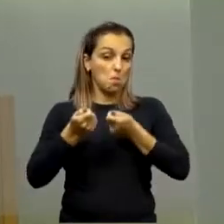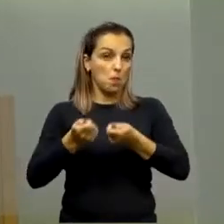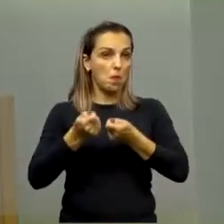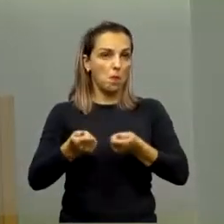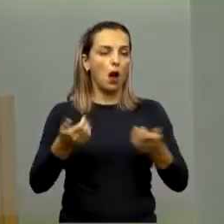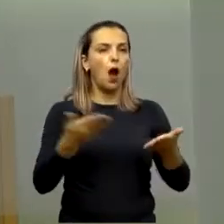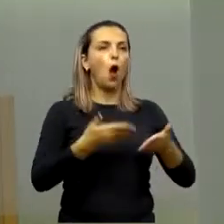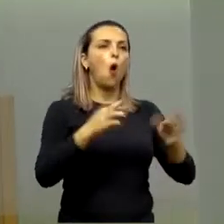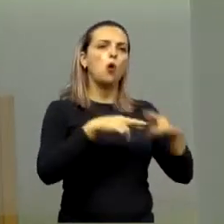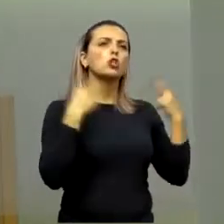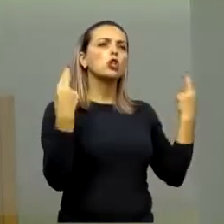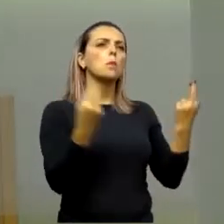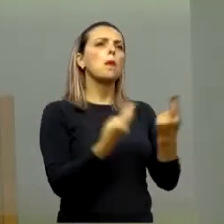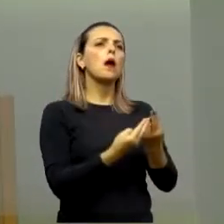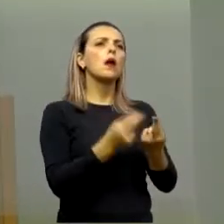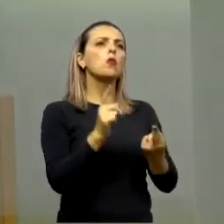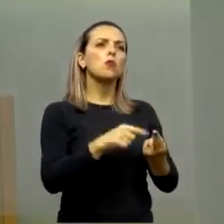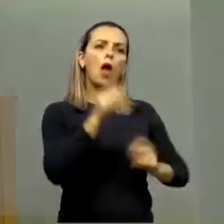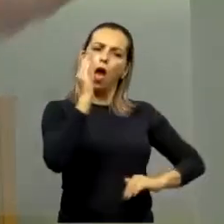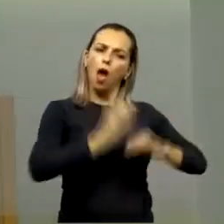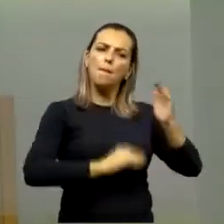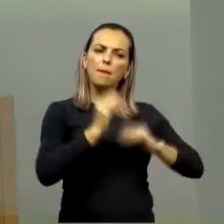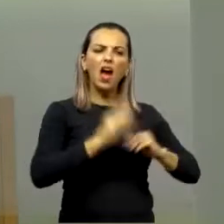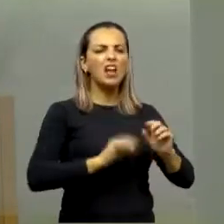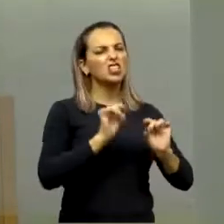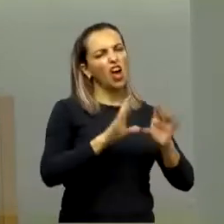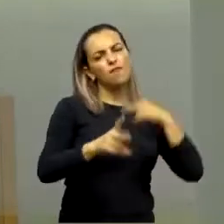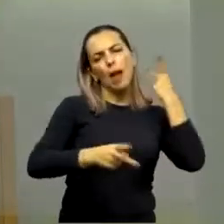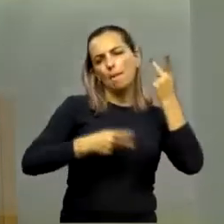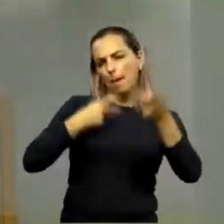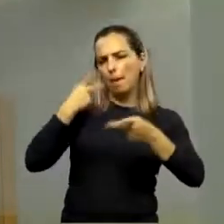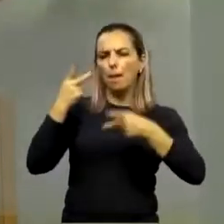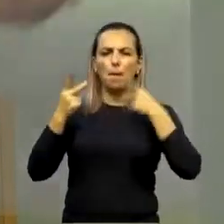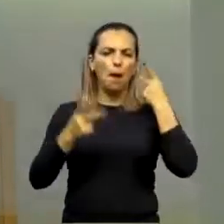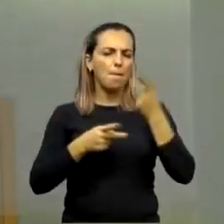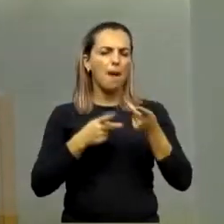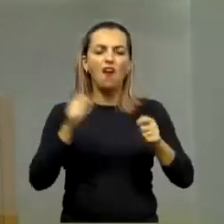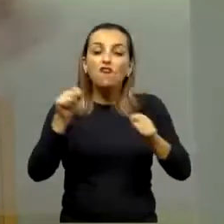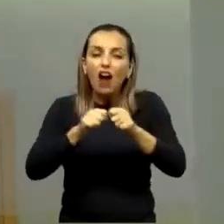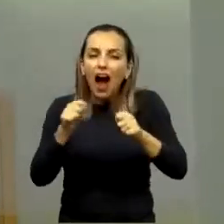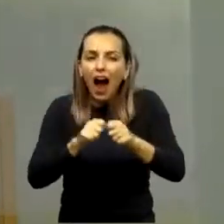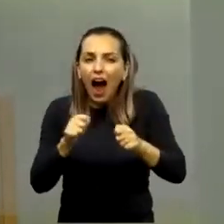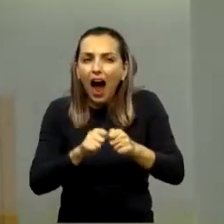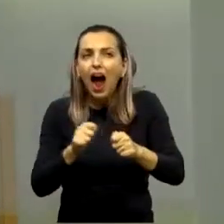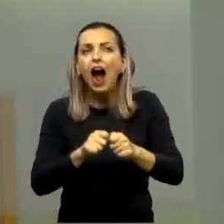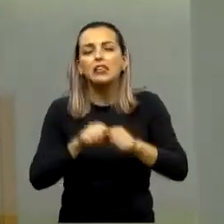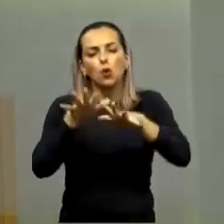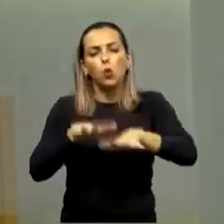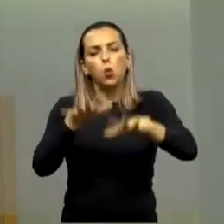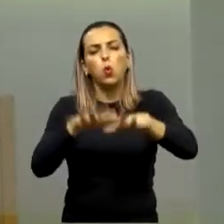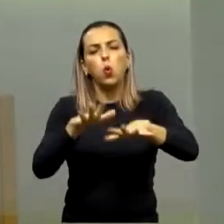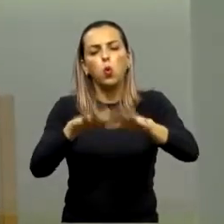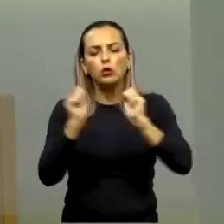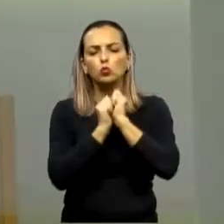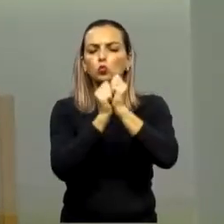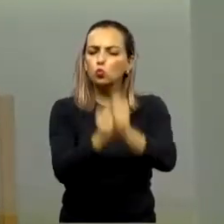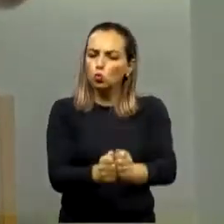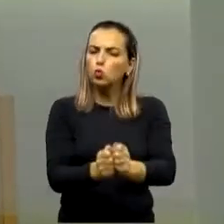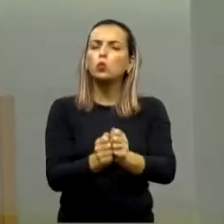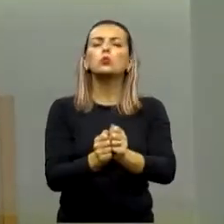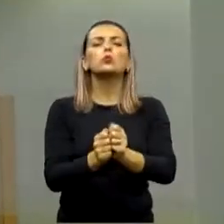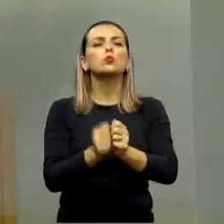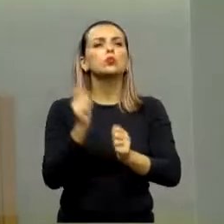participei de uma reunião isso que ação Ela fica falando aí falando põe a mão Põe a mão na massa vamos vamos junto